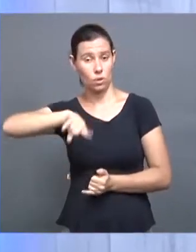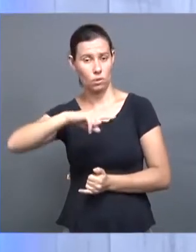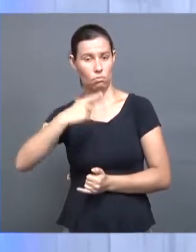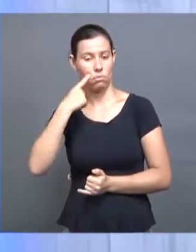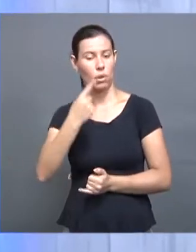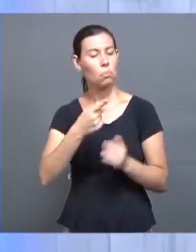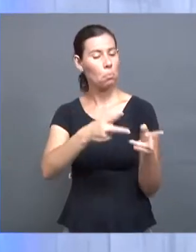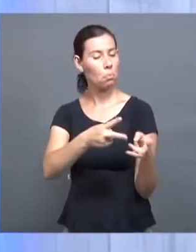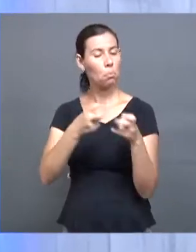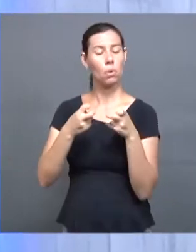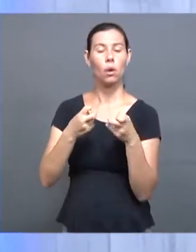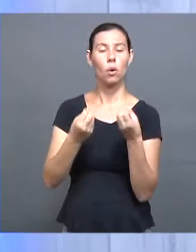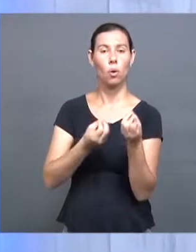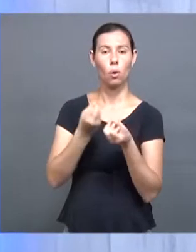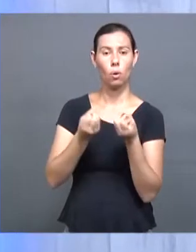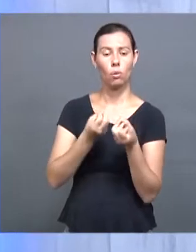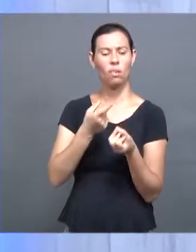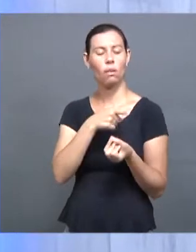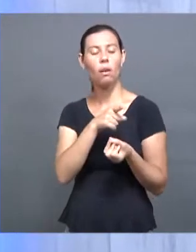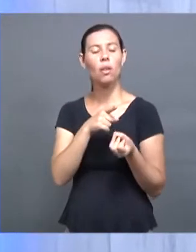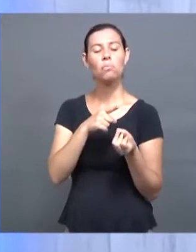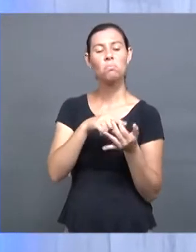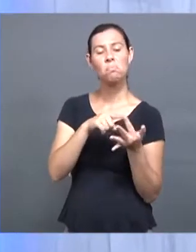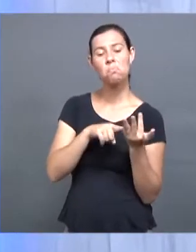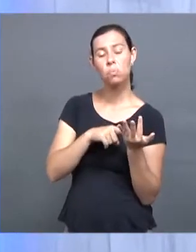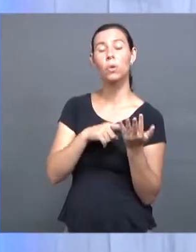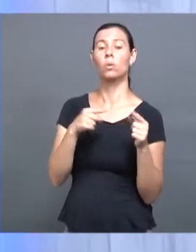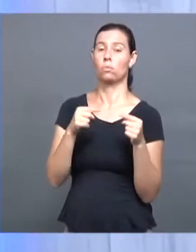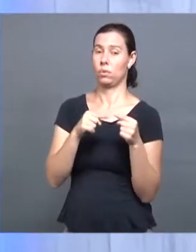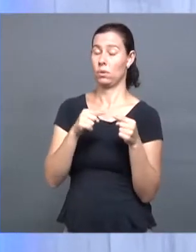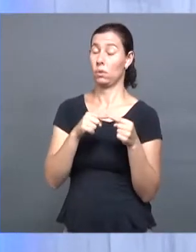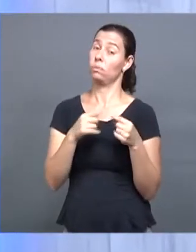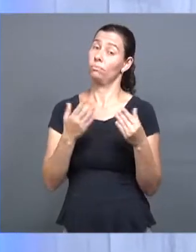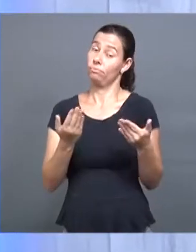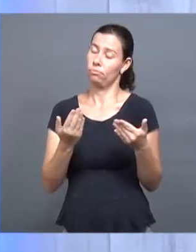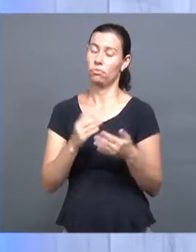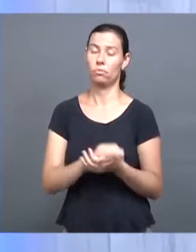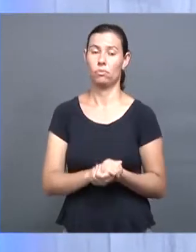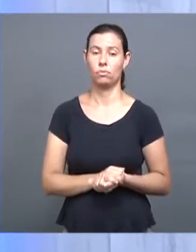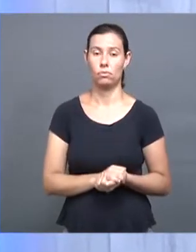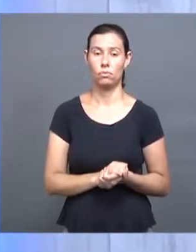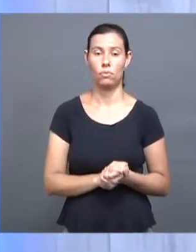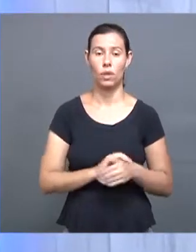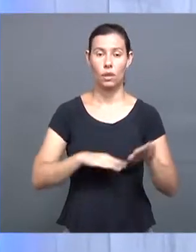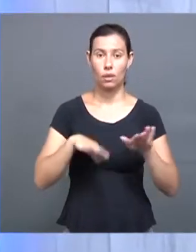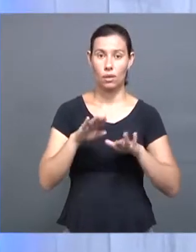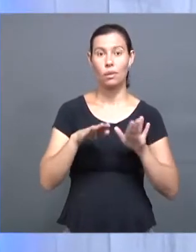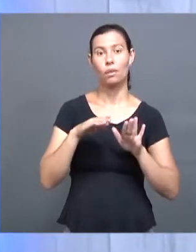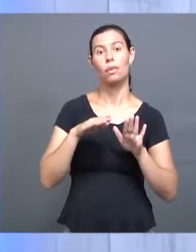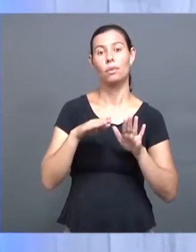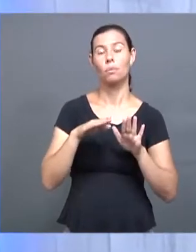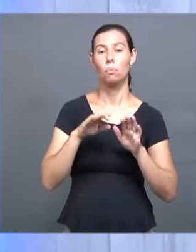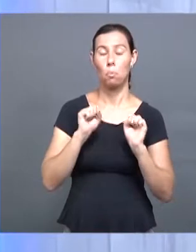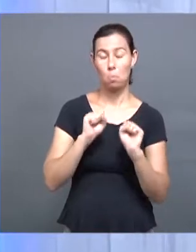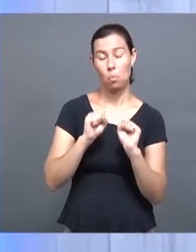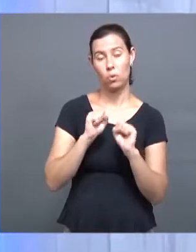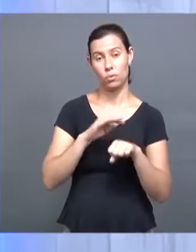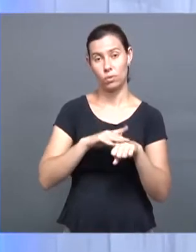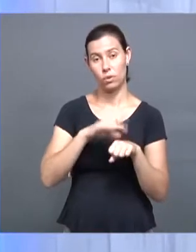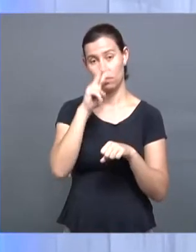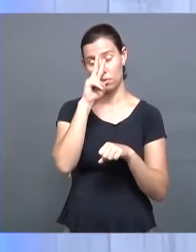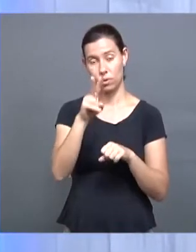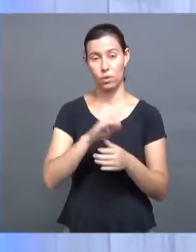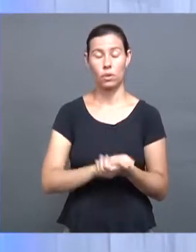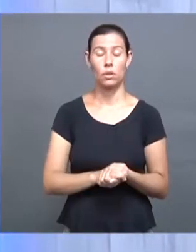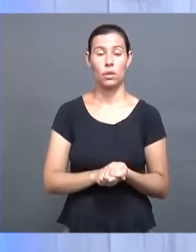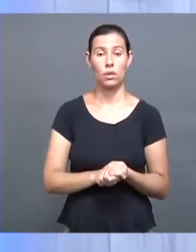do paciente algum sinal que possa ter alguma condição mais grave. Mas, no geral, a maioria delas